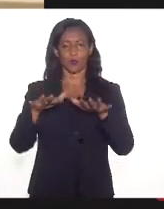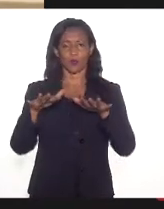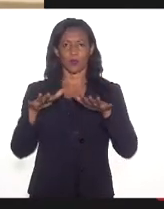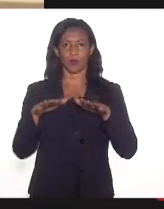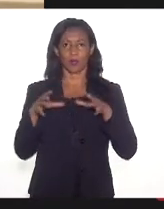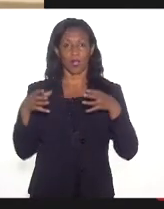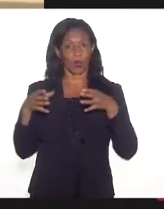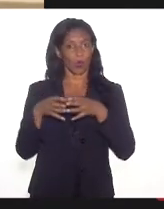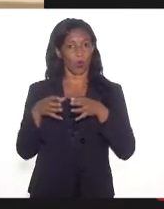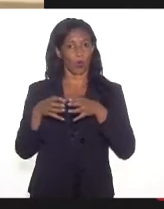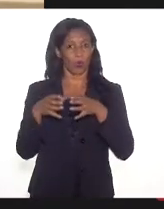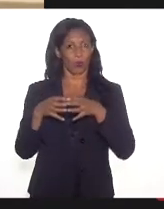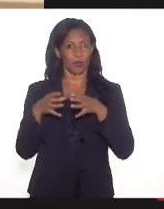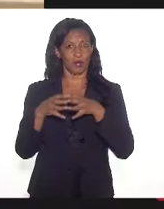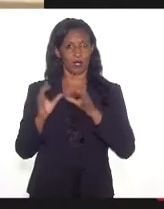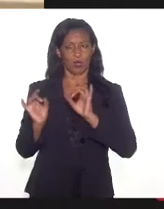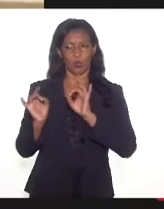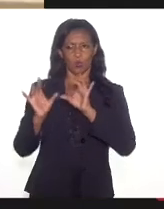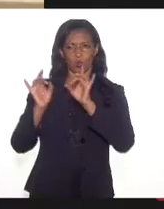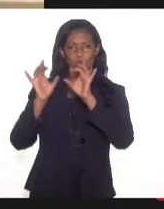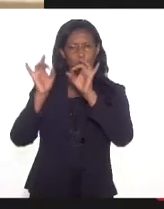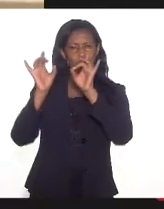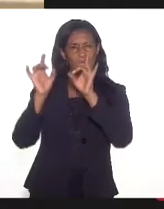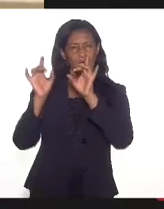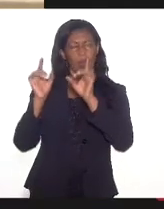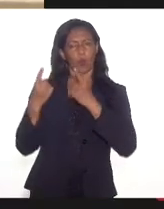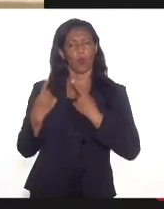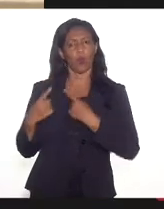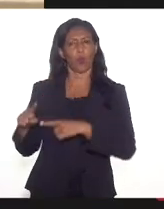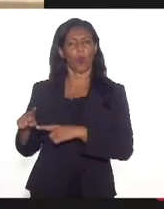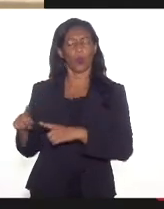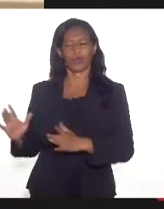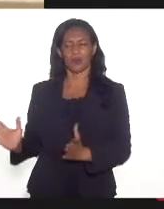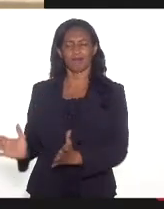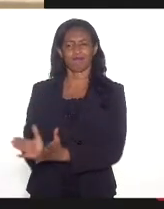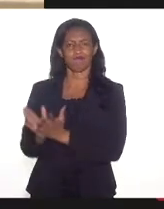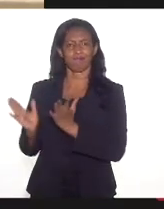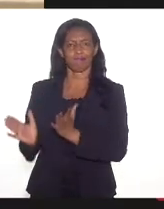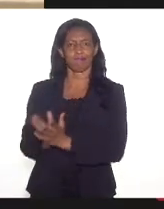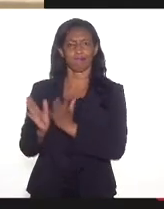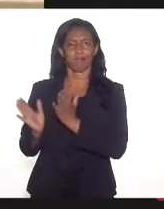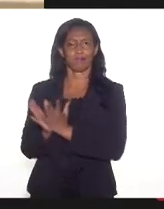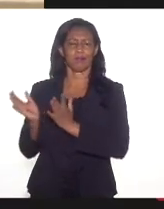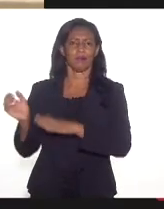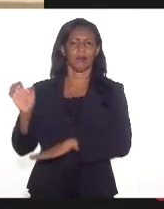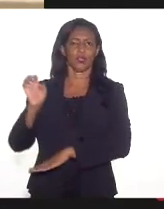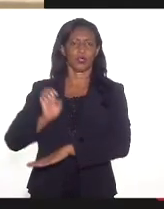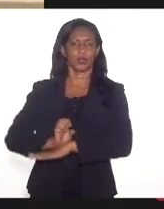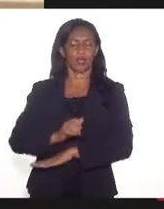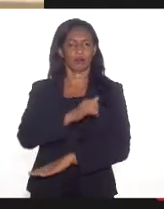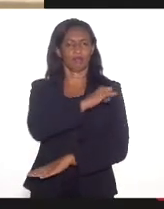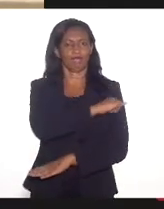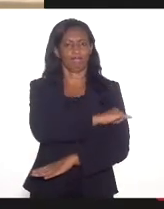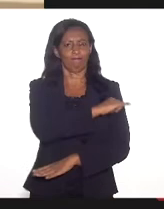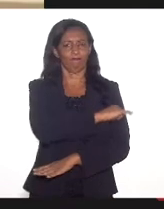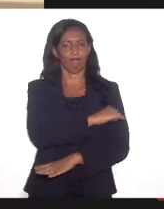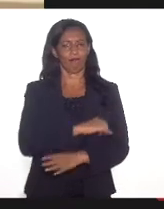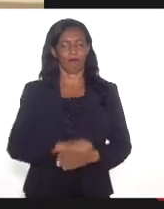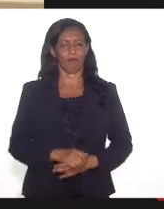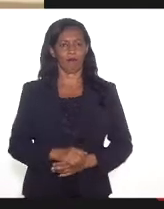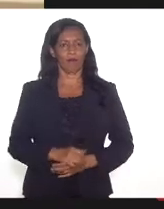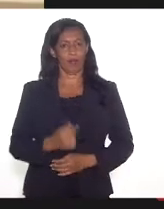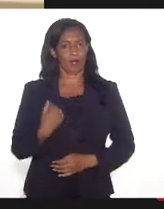Comissão Especial de Enfrentamento à Miséria e Extrema Pobreza no Estado do Rio de Janeiro. Na condição de